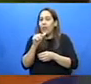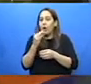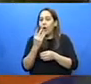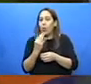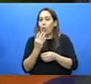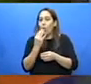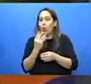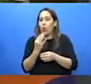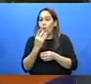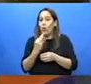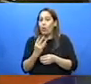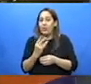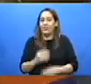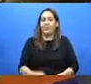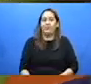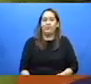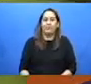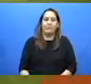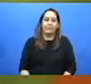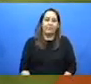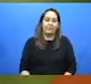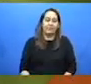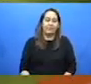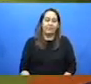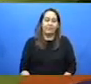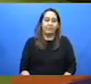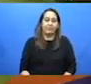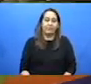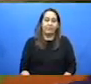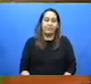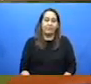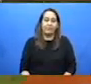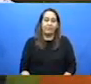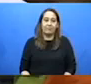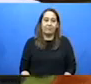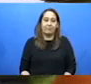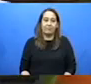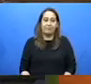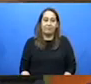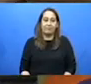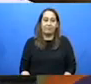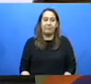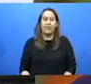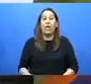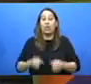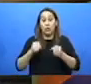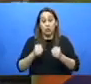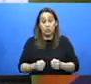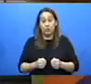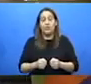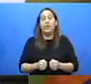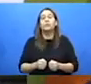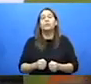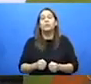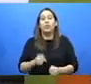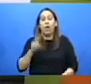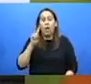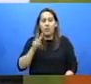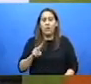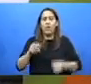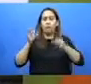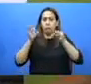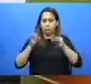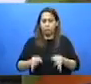que a plantinha ela absorve a água que ela recebe? Então, aqui nós podemos constatar que